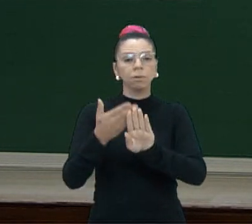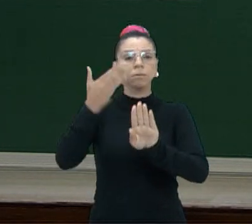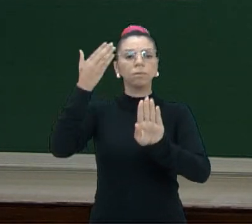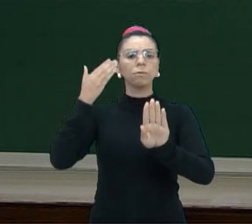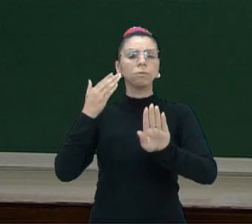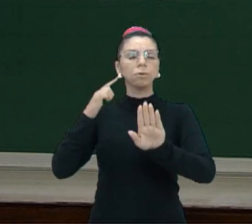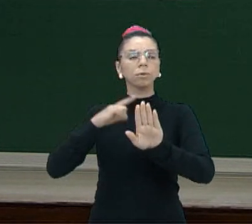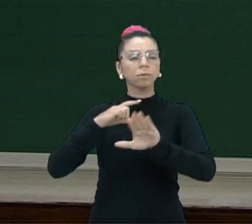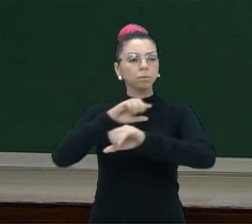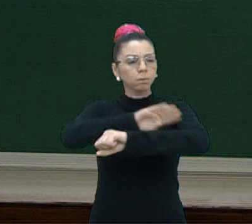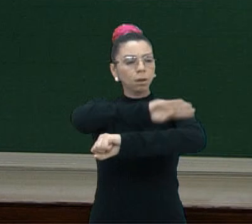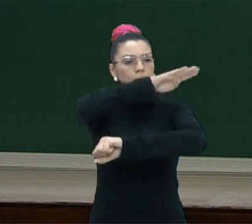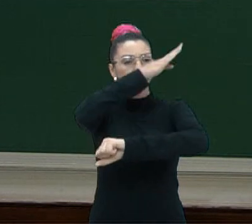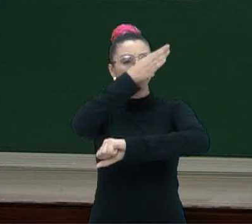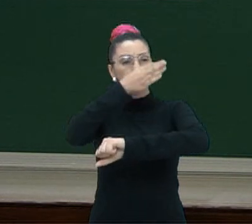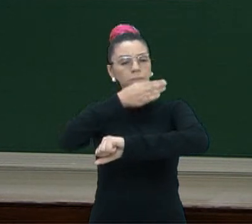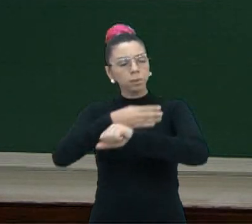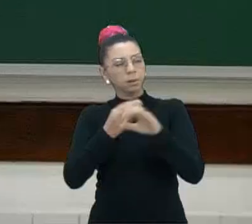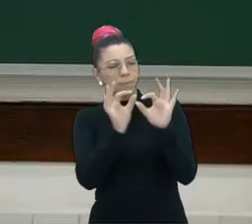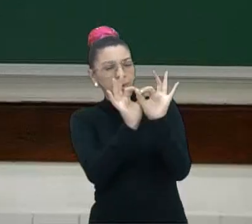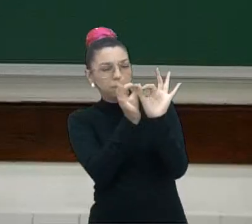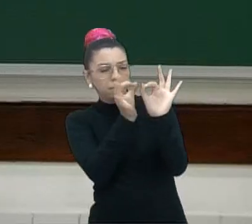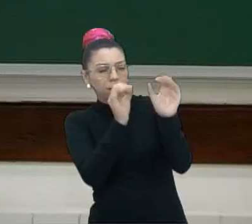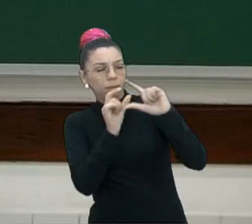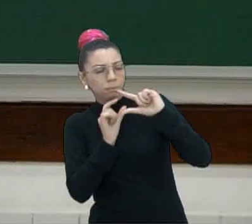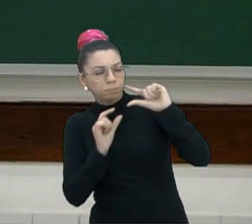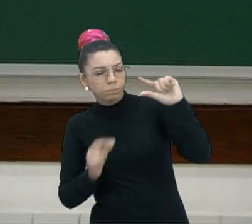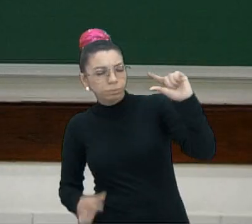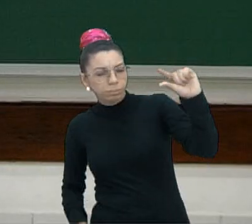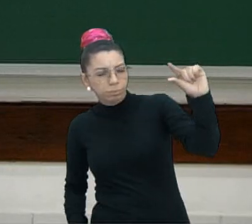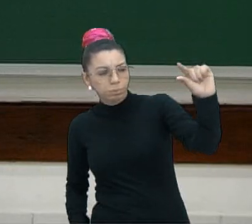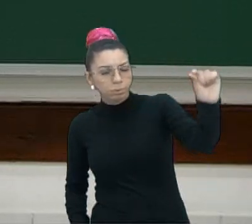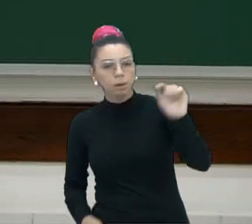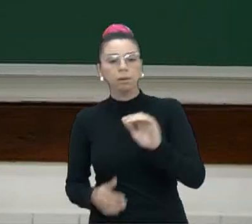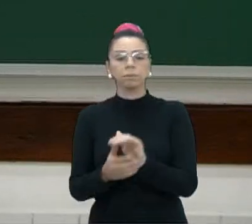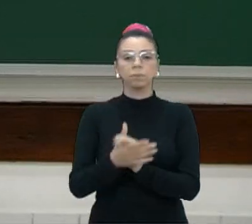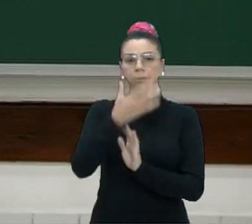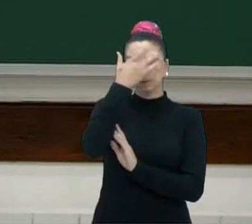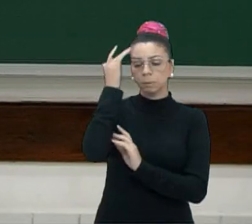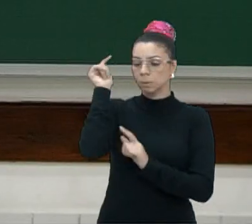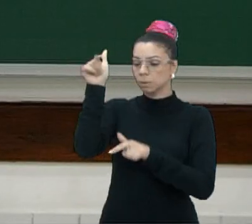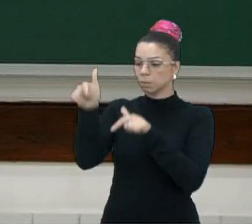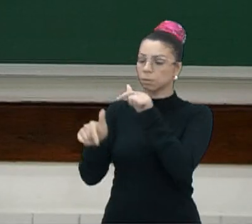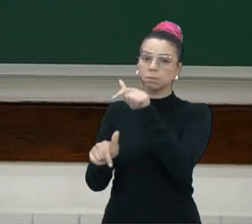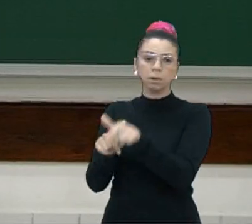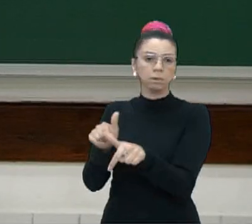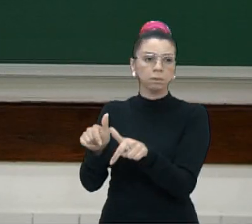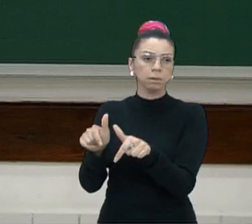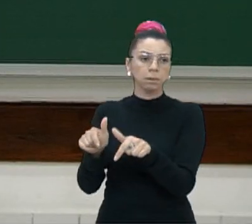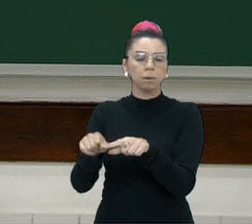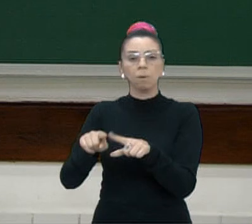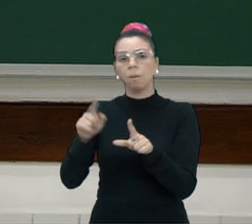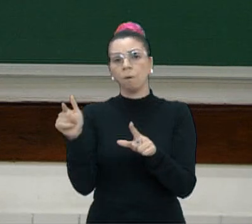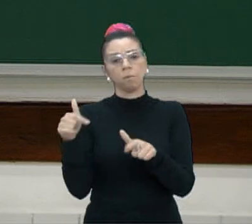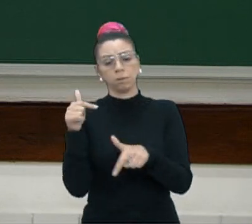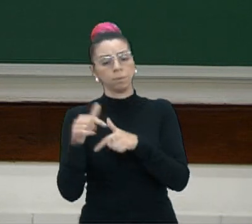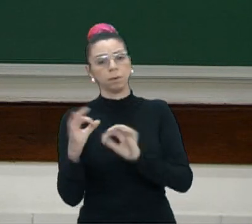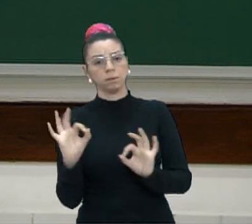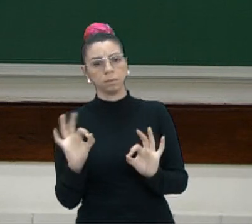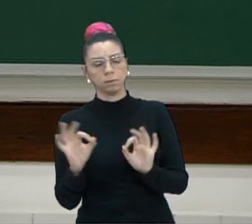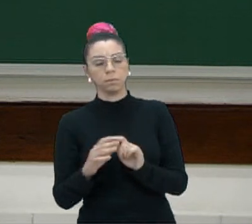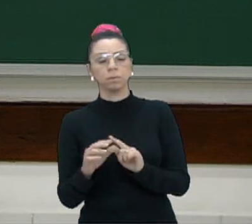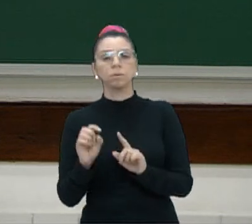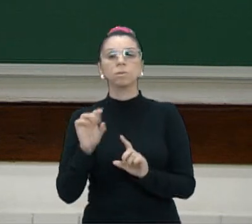bem mais distante. Será que essa pessoa está trabalhando naquele lugar? Será que ela não está trabalhando? Será que ela está